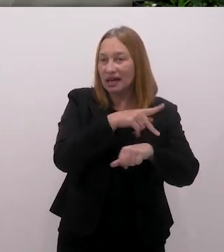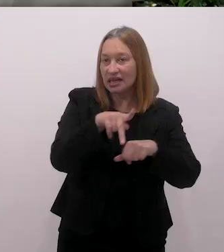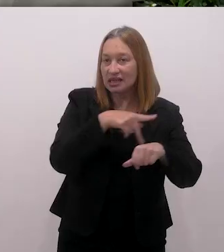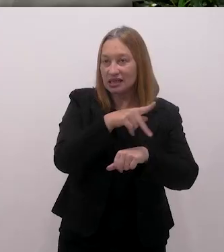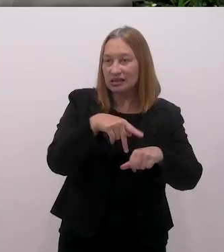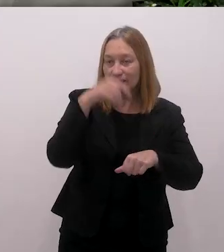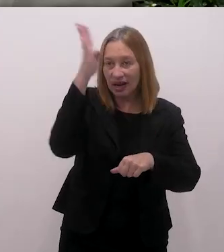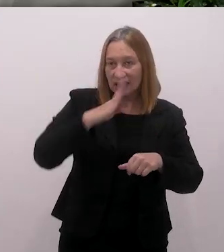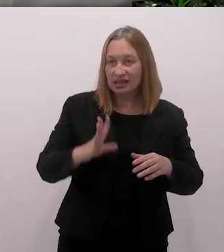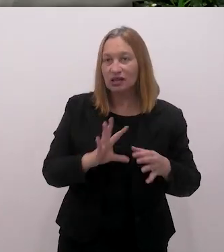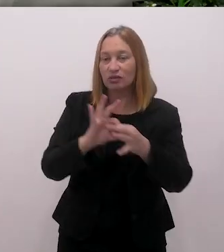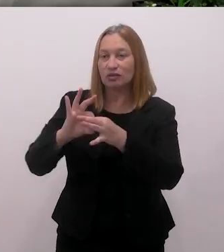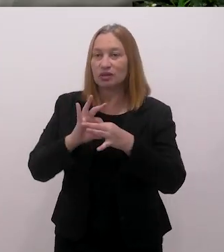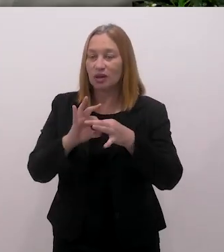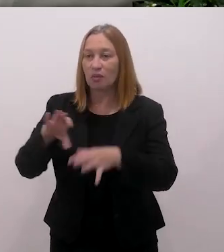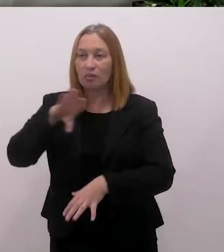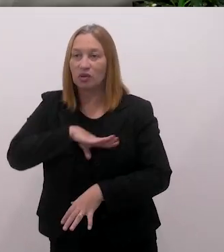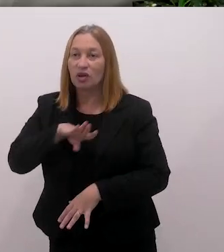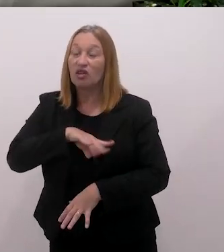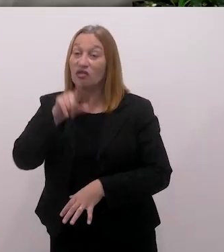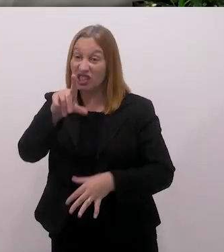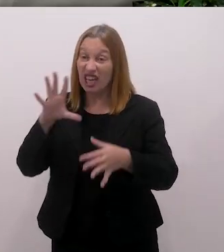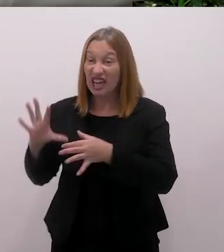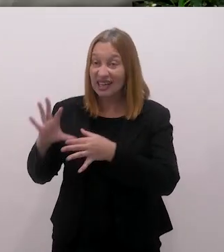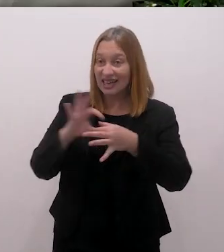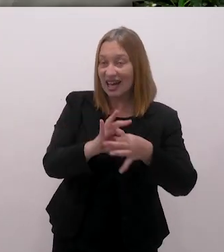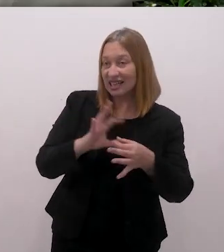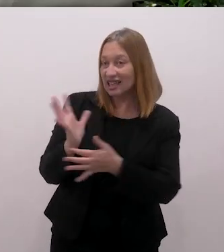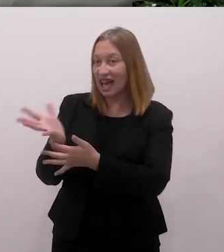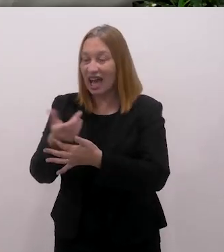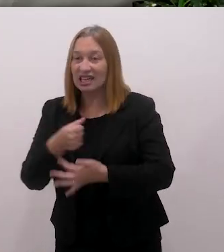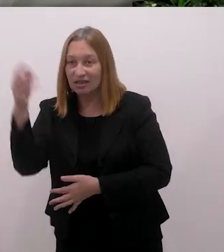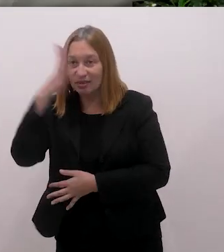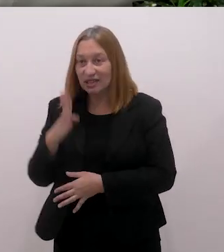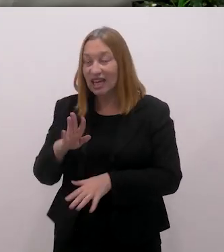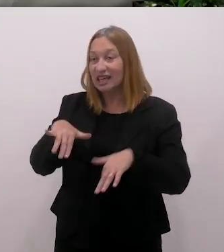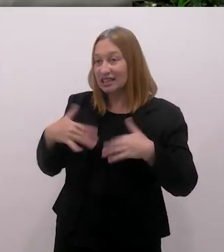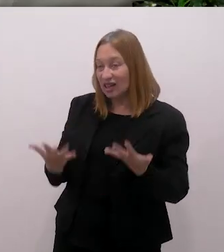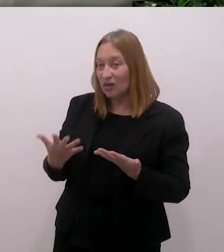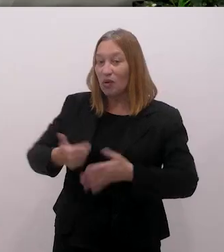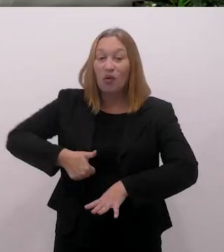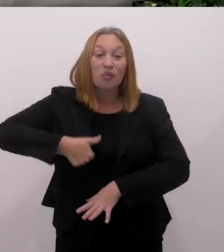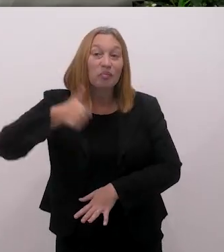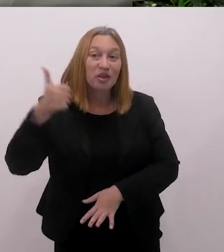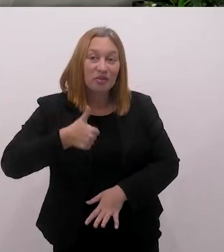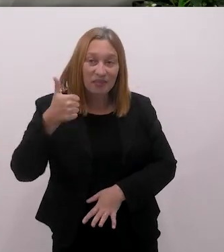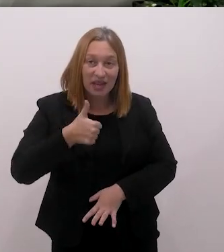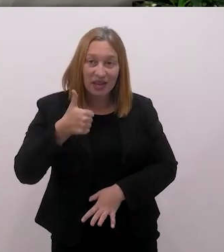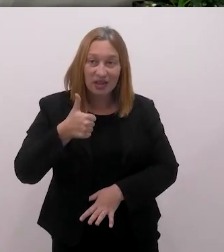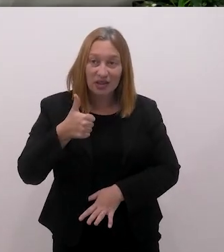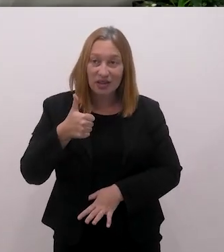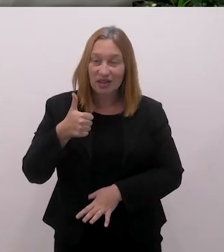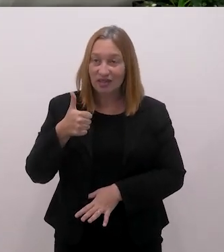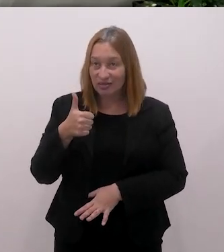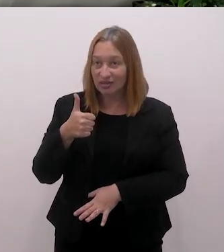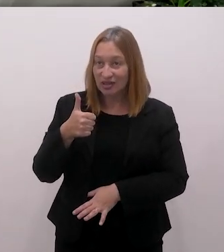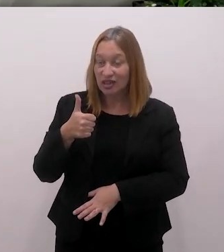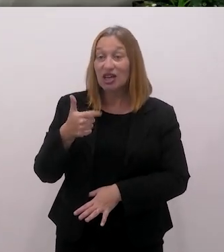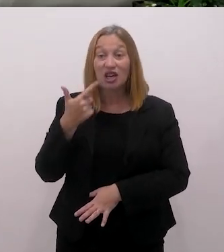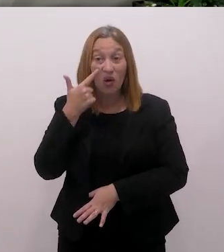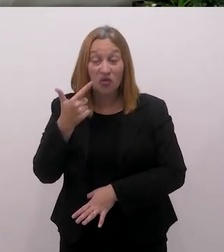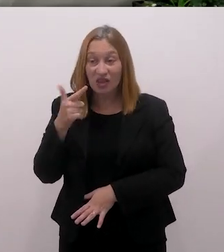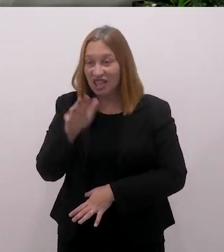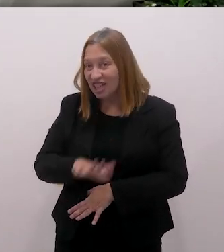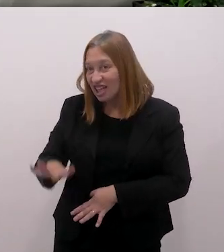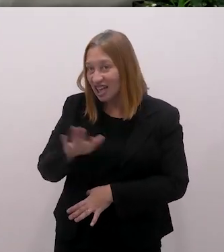né? Você é ligada na arte brasileira? Então, eu vou começar por dizer já que a primeira série que eu vi